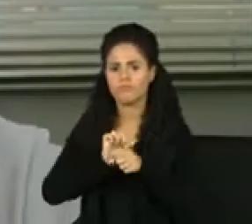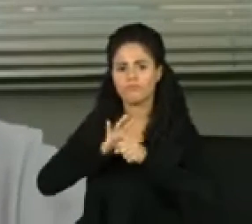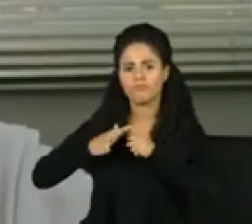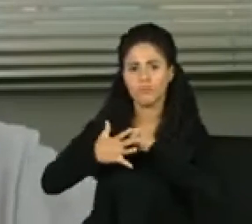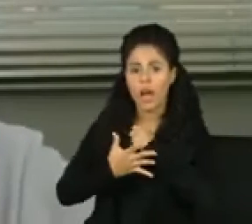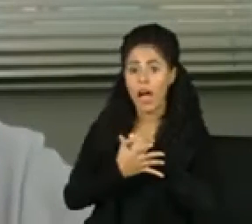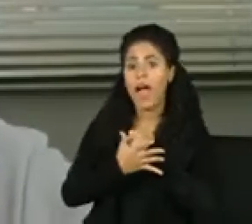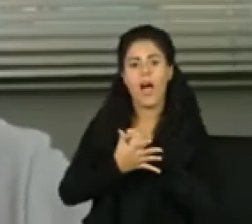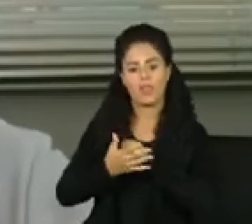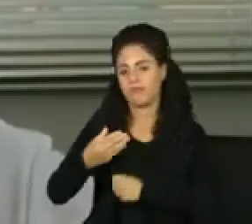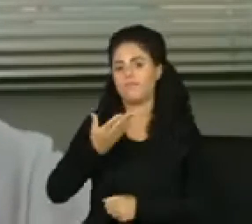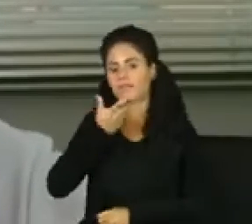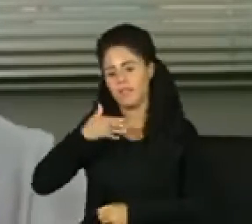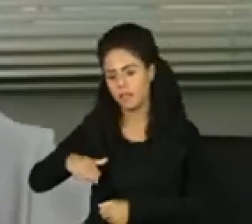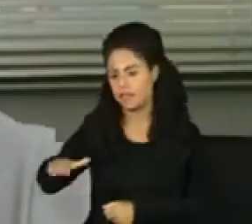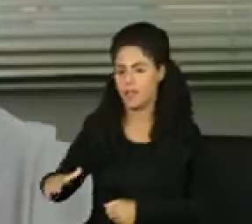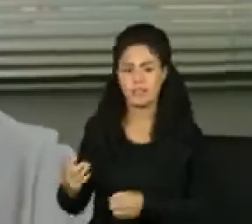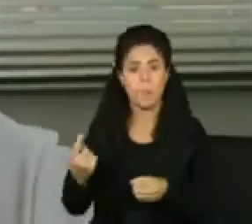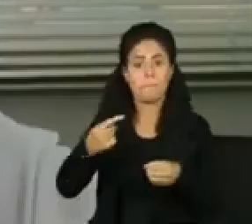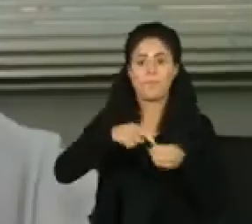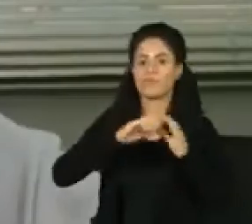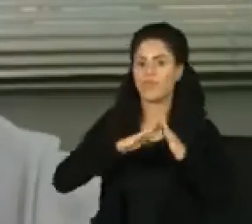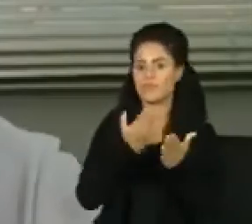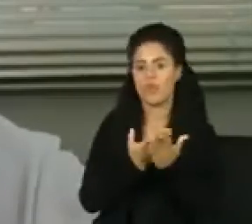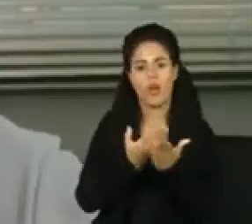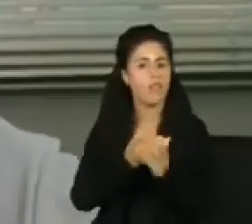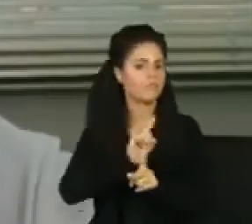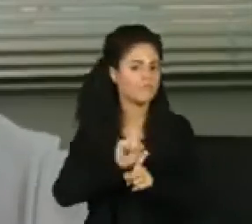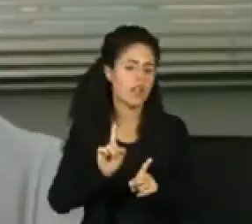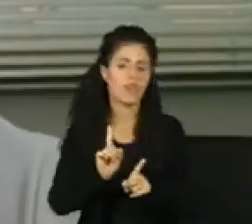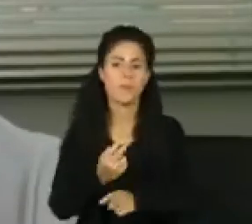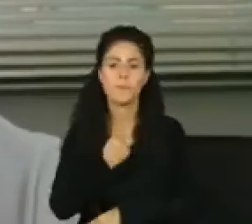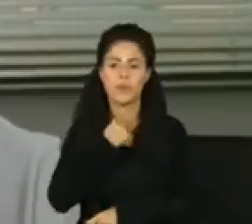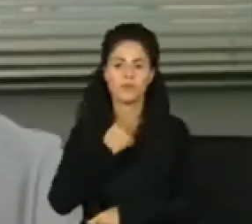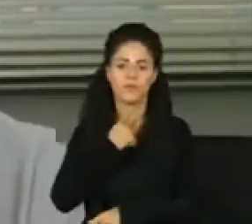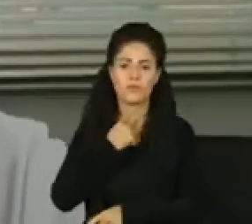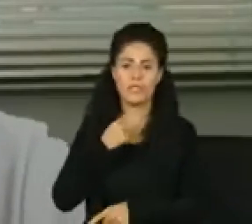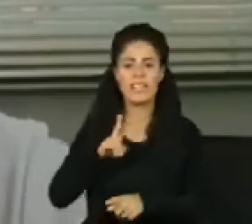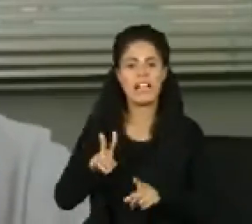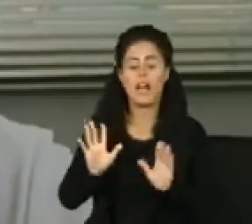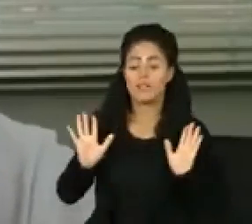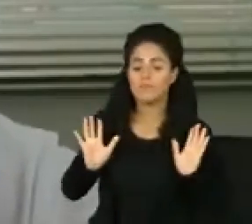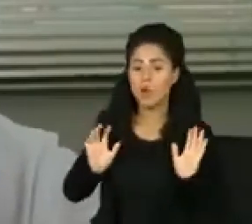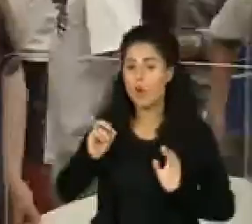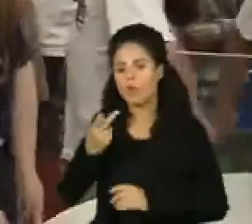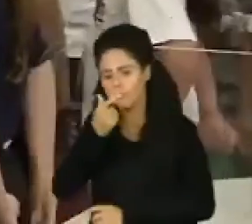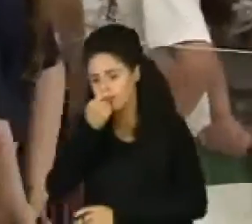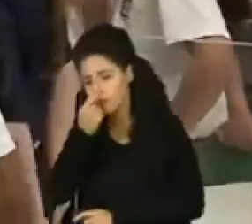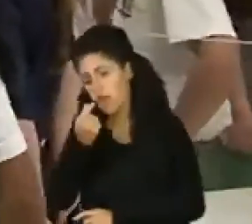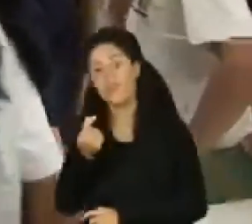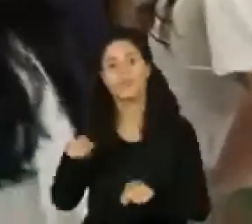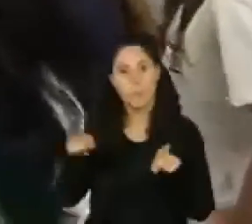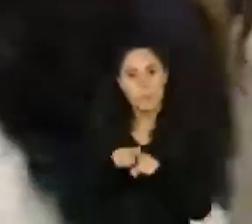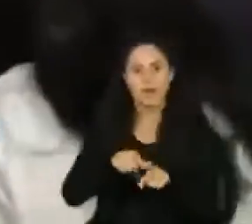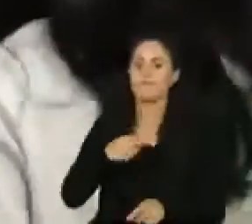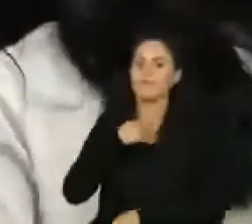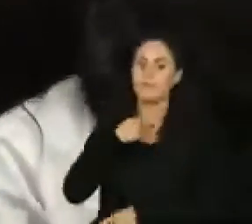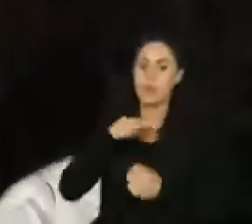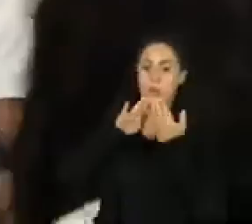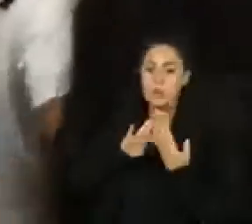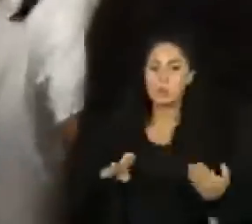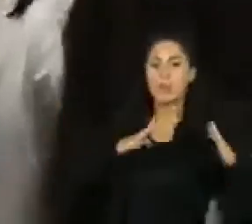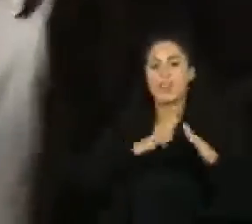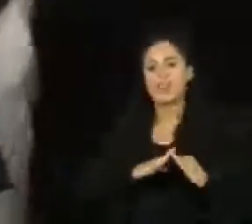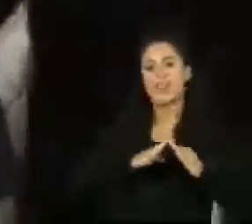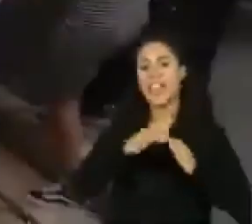essa criança não pode ir para a escola. Se essa criança tiver com quadro sugestivo, ela não pode ir para a escola. O tempo de quarentena ideal